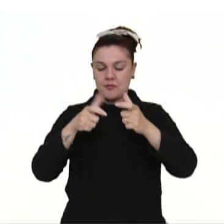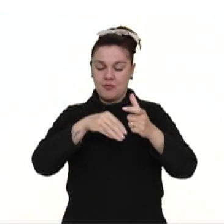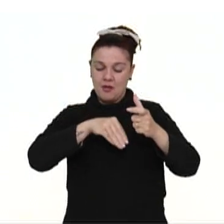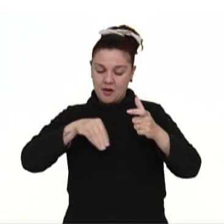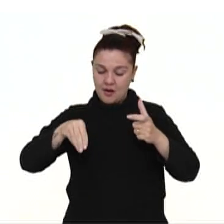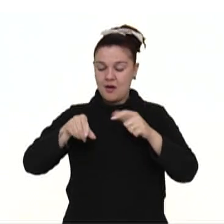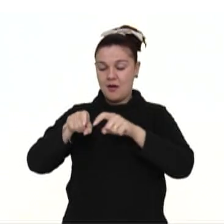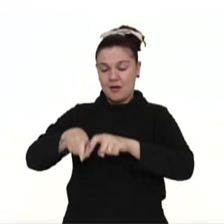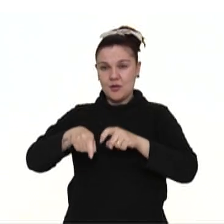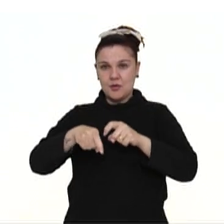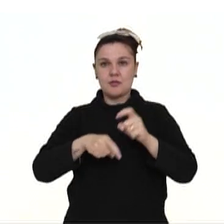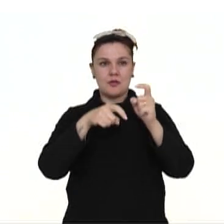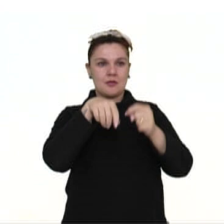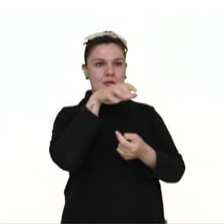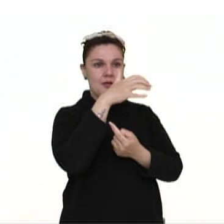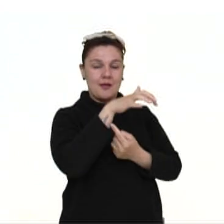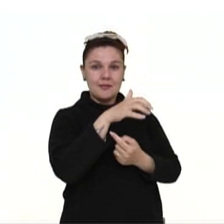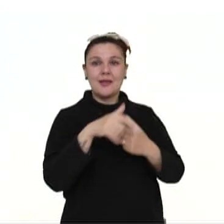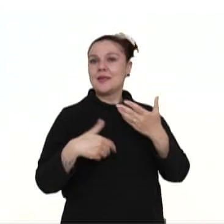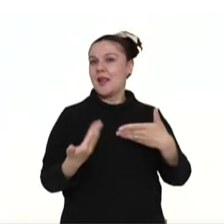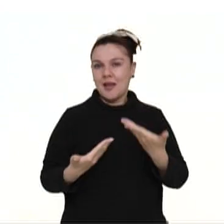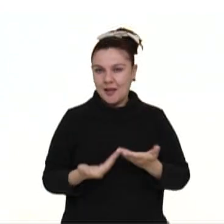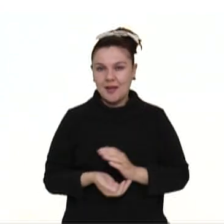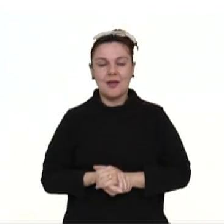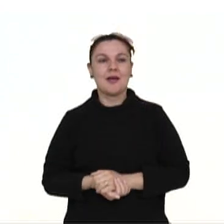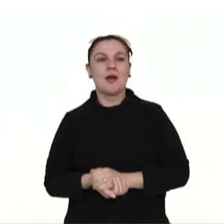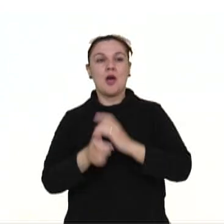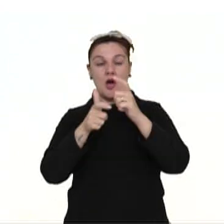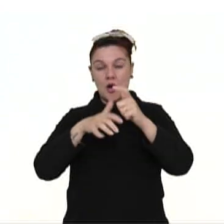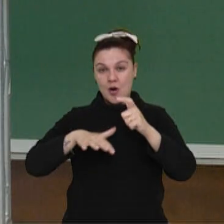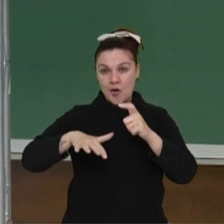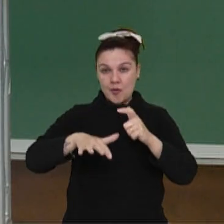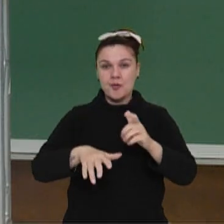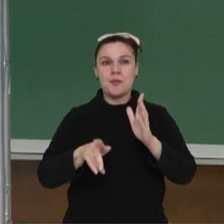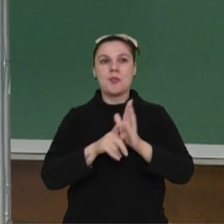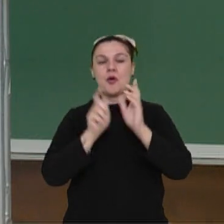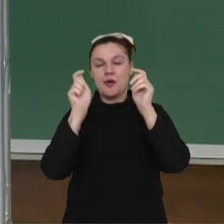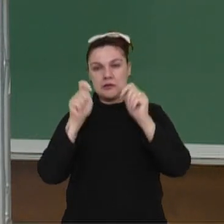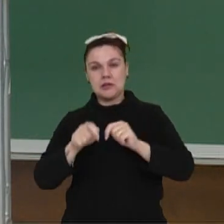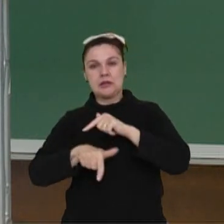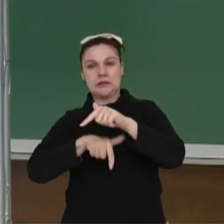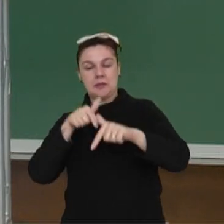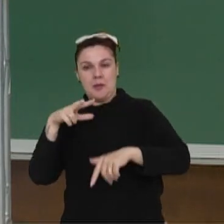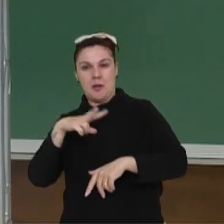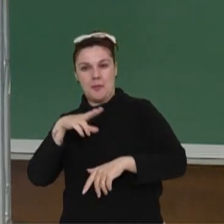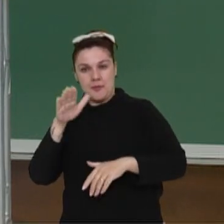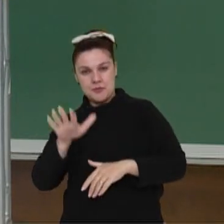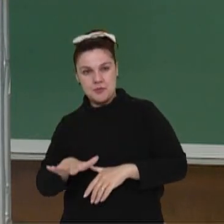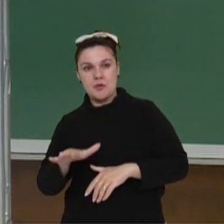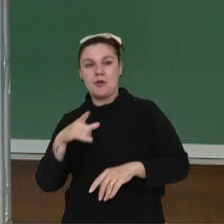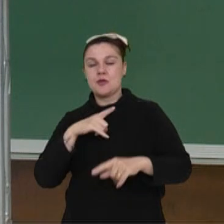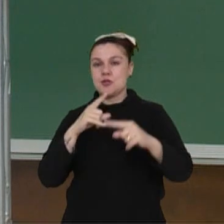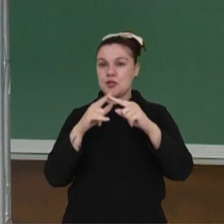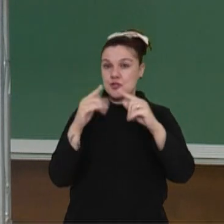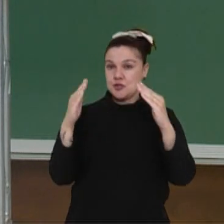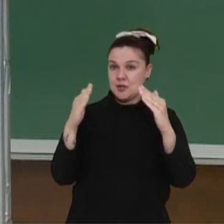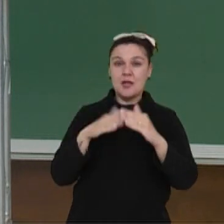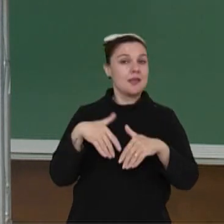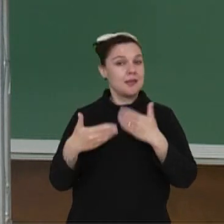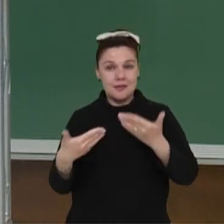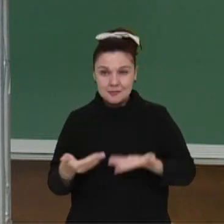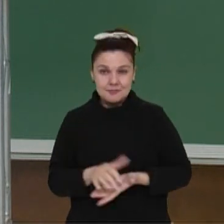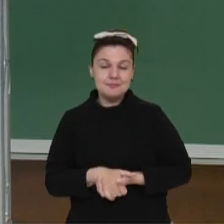terras, moinho, tananã, a parte em que eles podiam trabalhar, aí tinha a igreja,